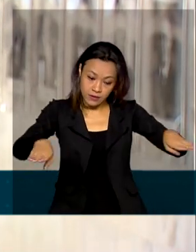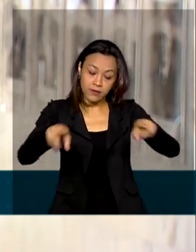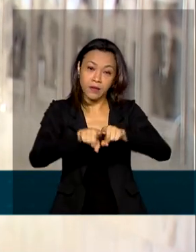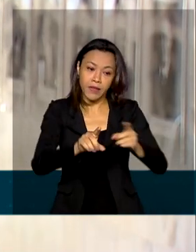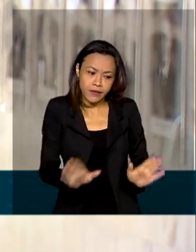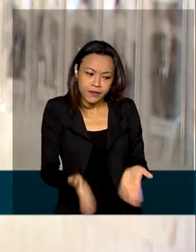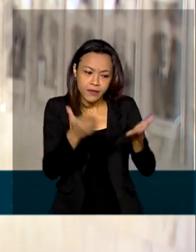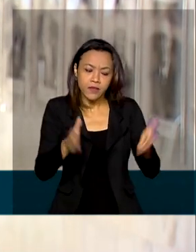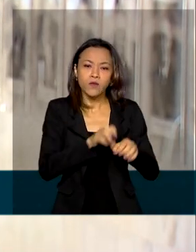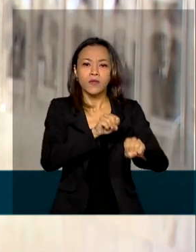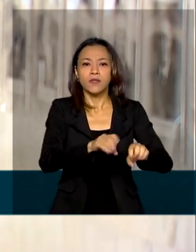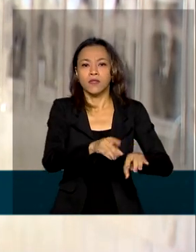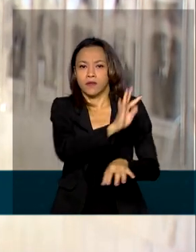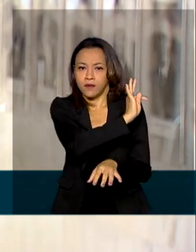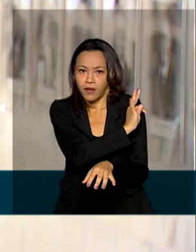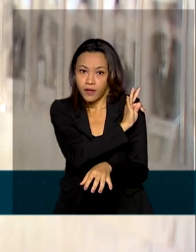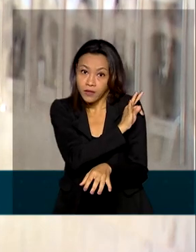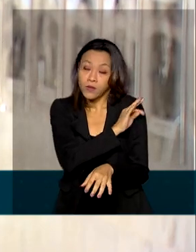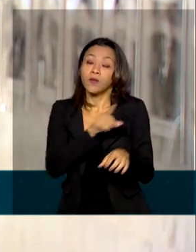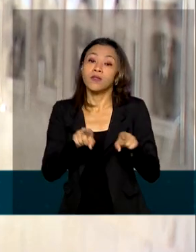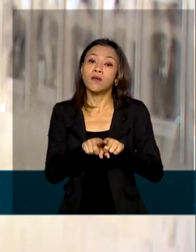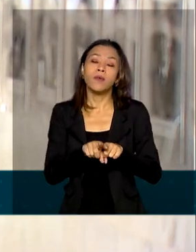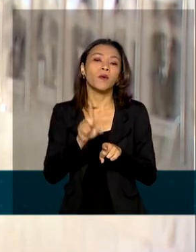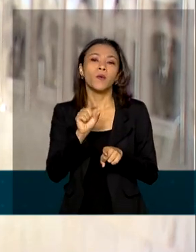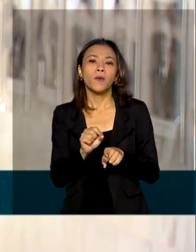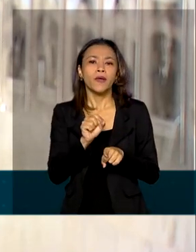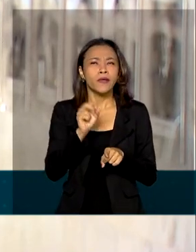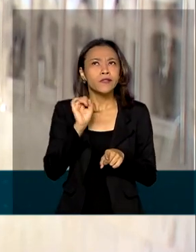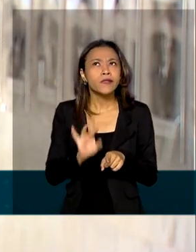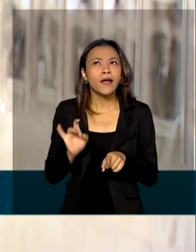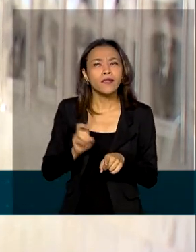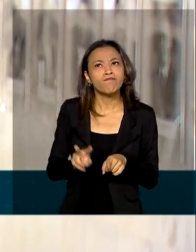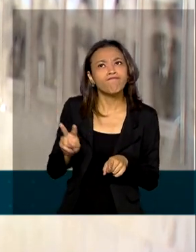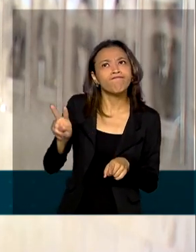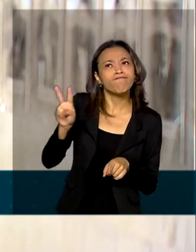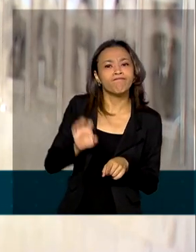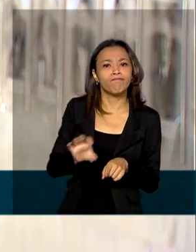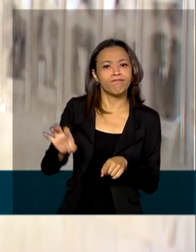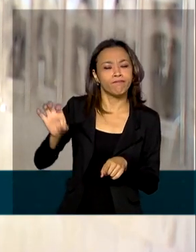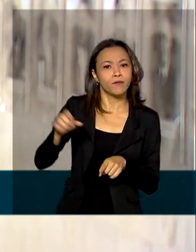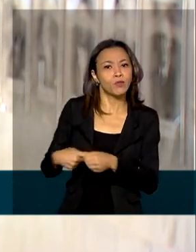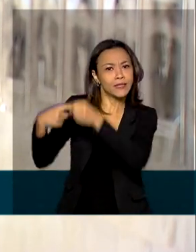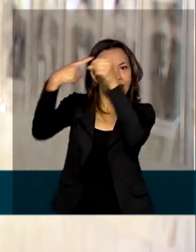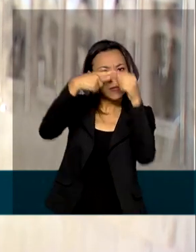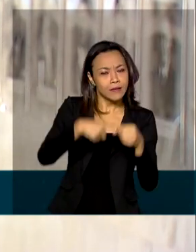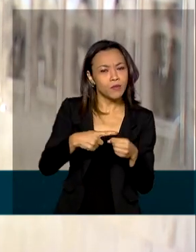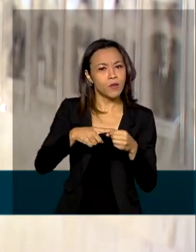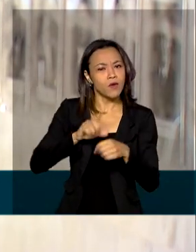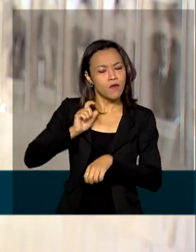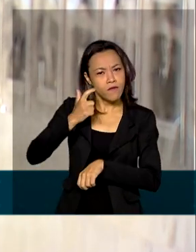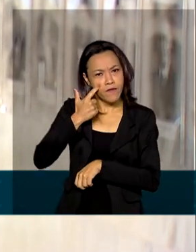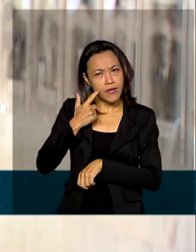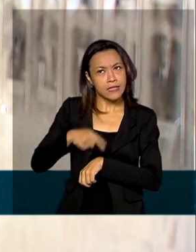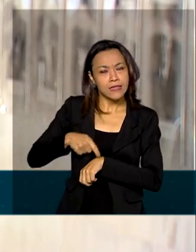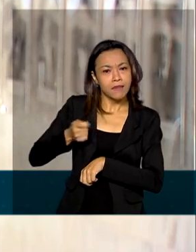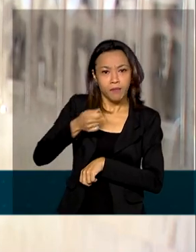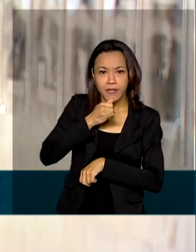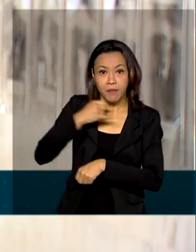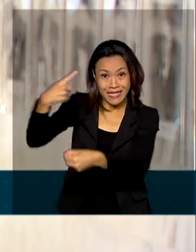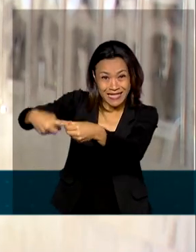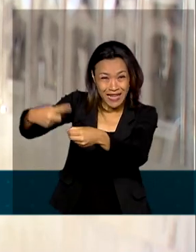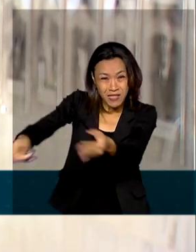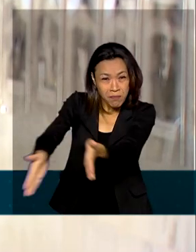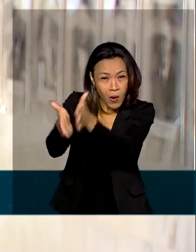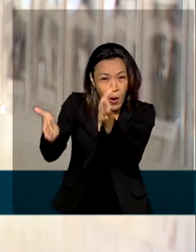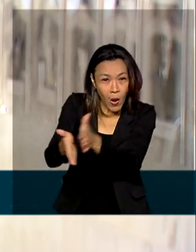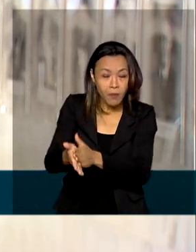ensino técnico e passa a considerar a situação financeira de cada município na hora dos repasses. Ou seja, cidades pobres em